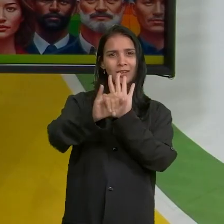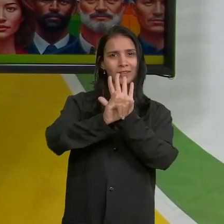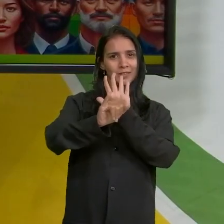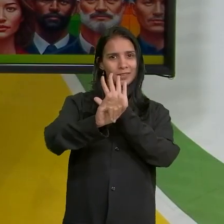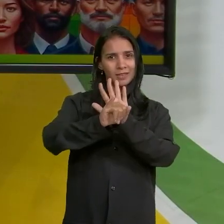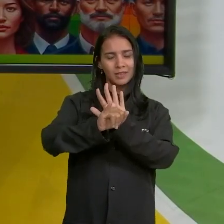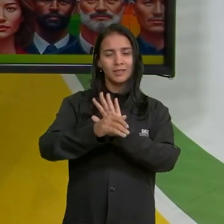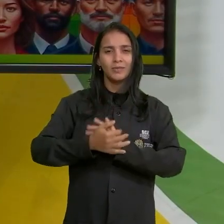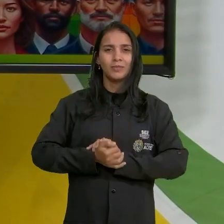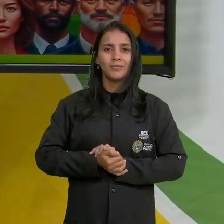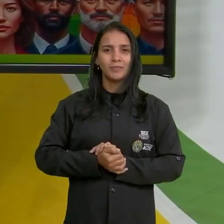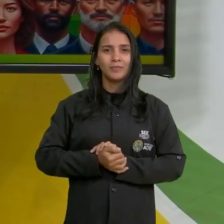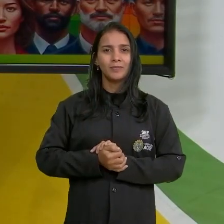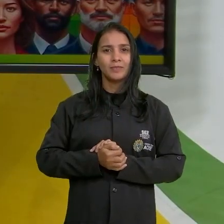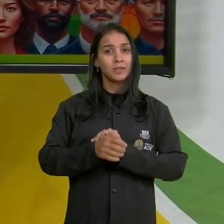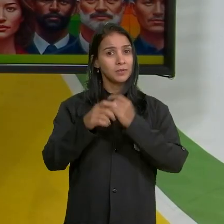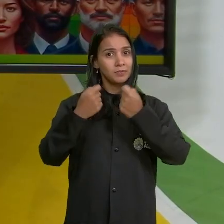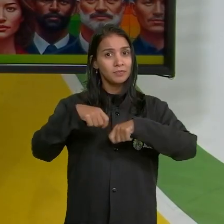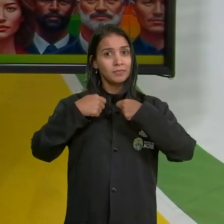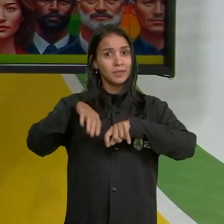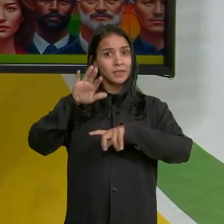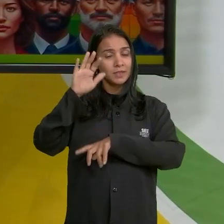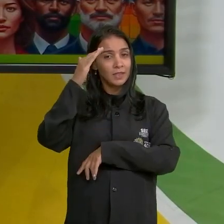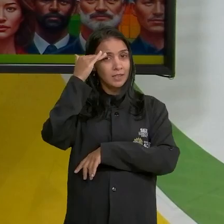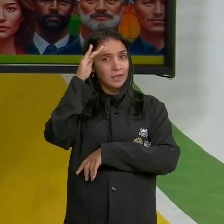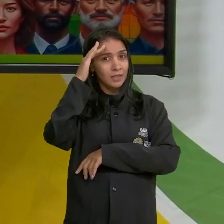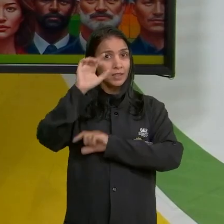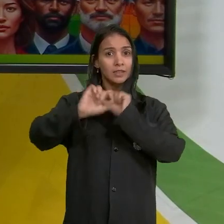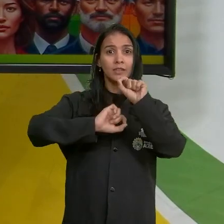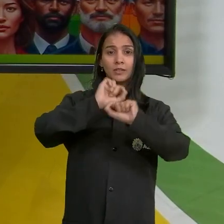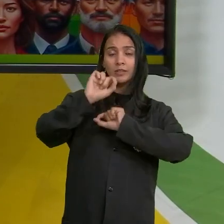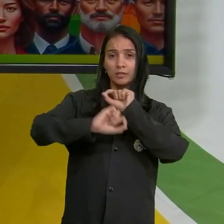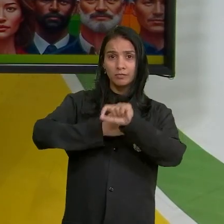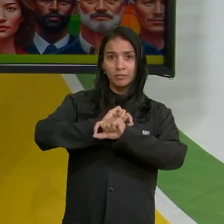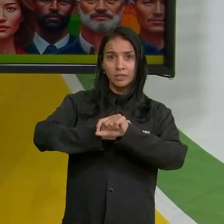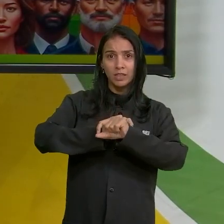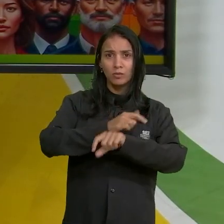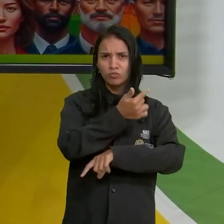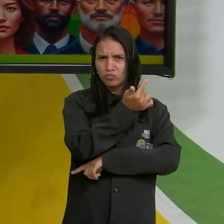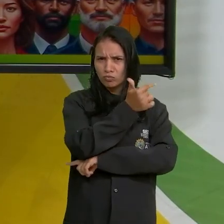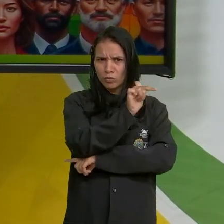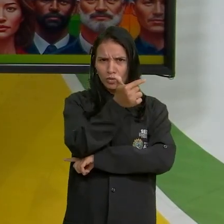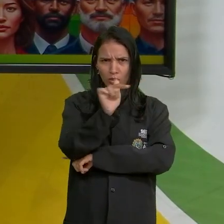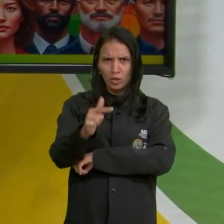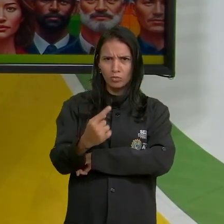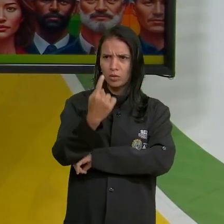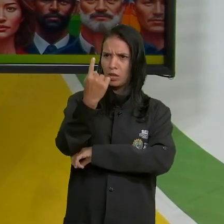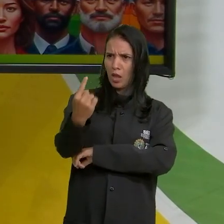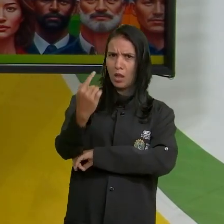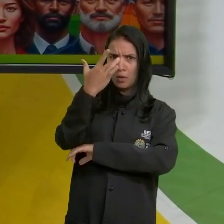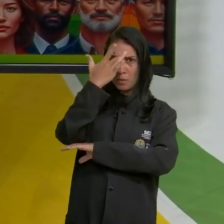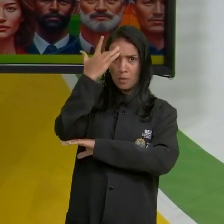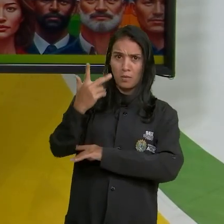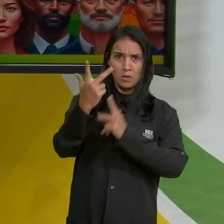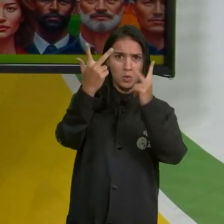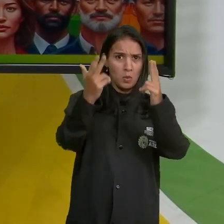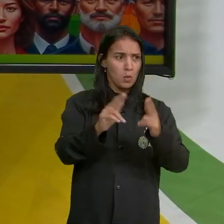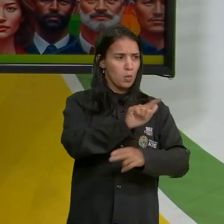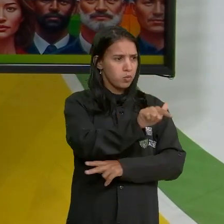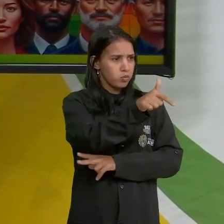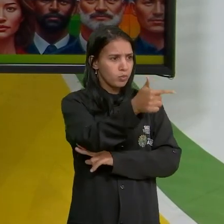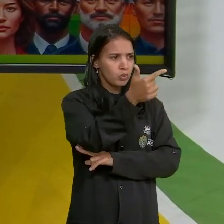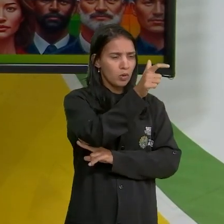nós precisamos entender uma coisa. Não existe nenhum indivíduo que seja igual a um